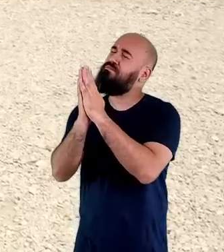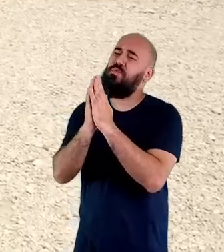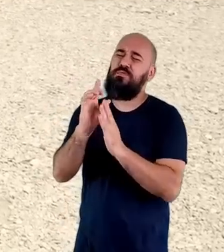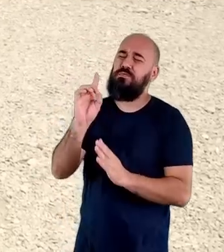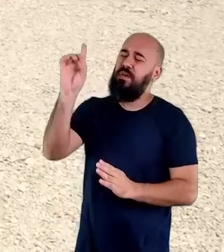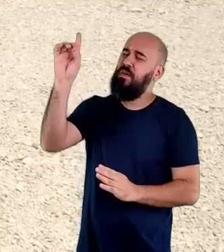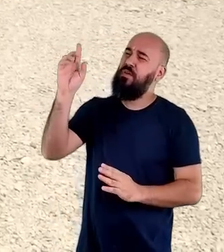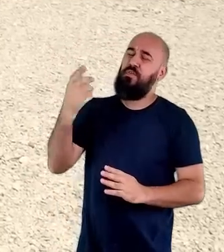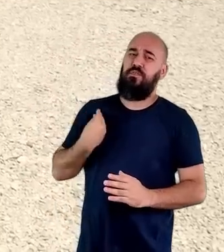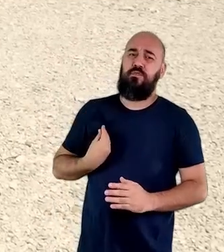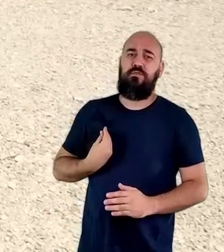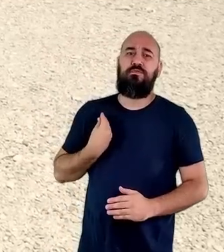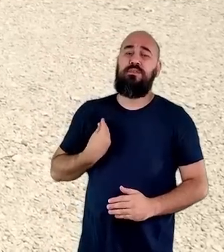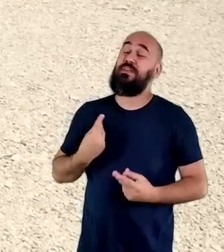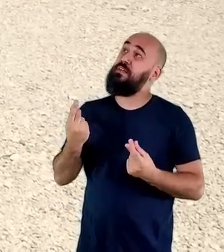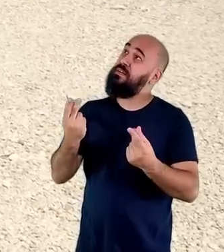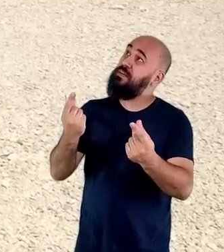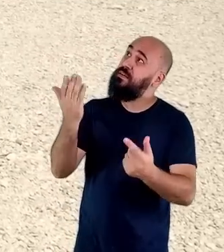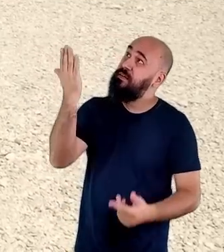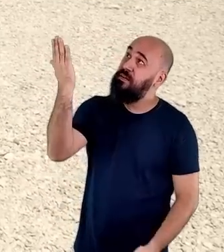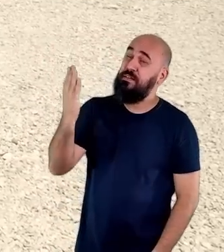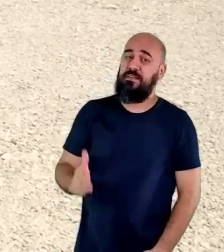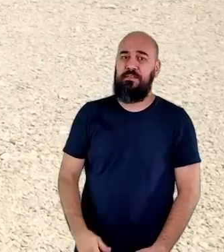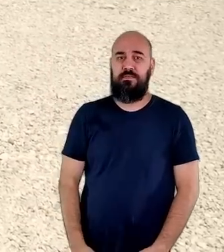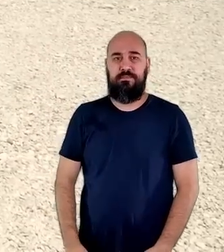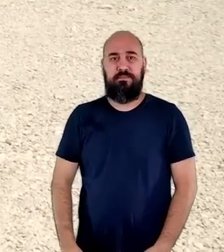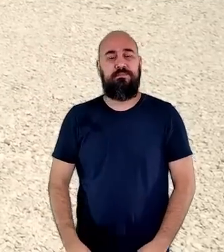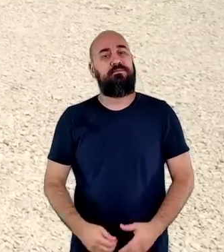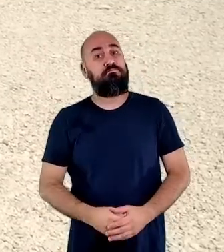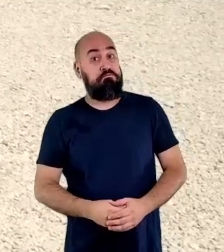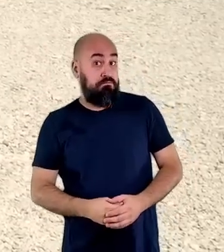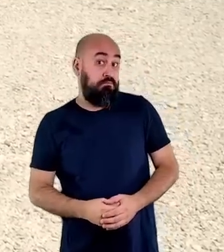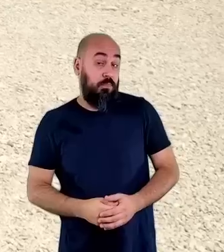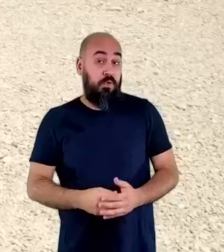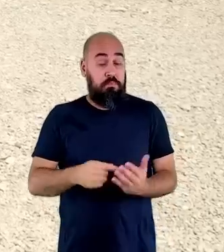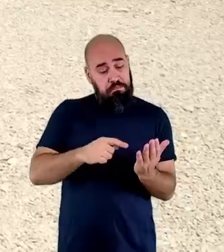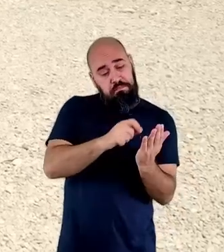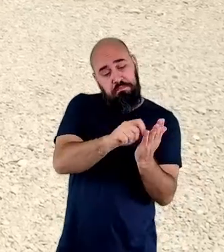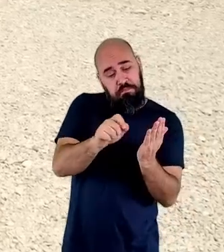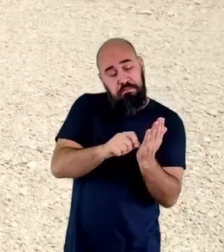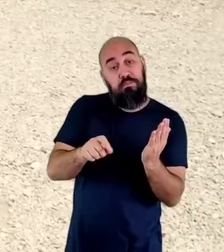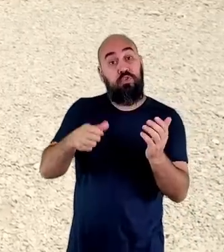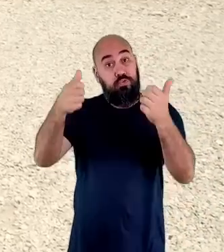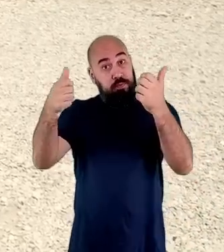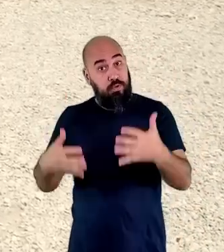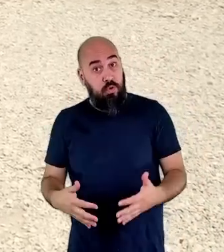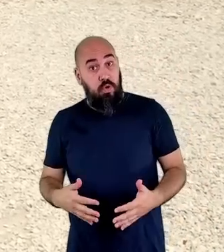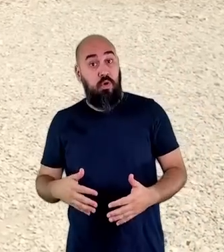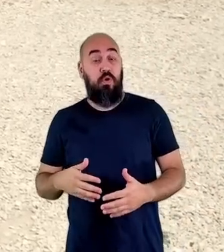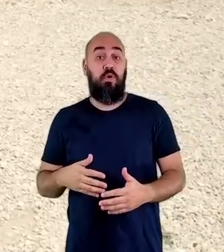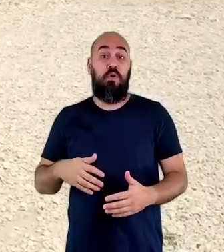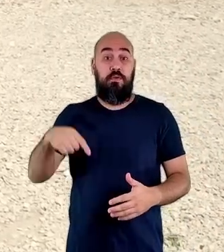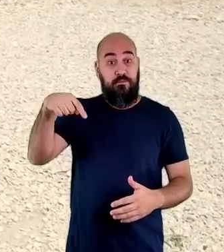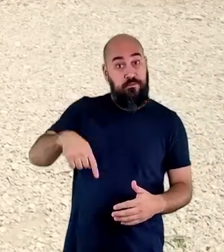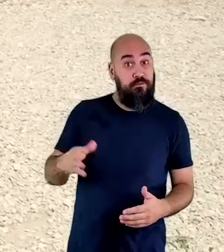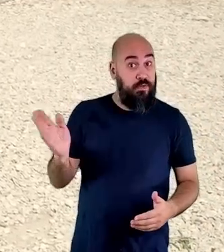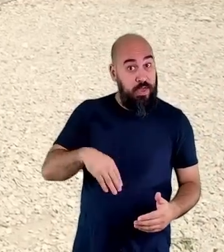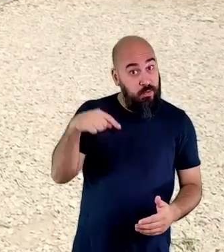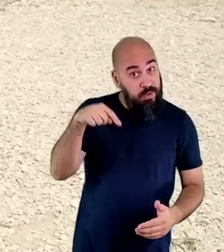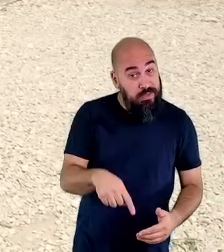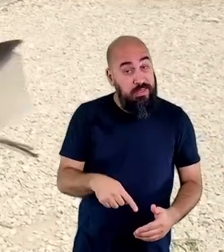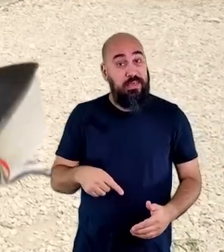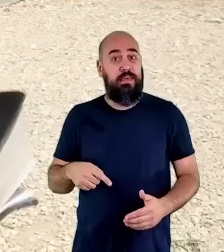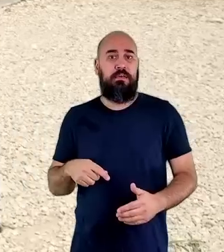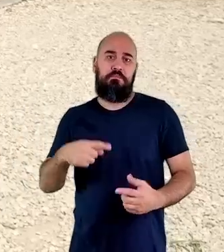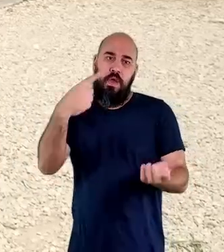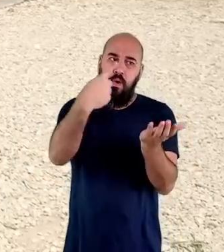tudo bem, o autor bíblico contar que Abraão veio aqui, que ele fez um acordo, um pacto com o rei Abimeleque, faz sentido. Que Abraão